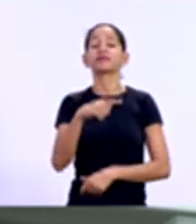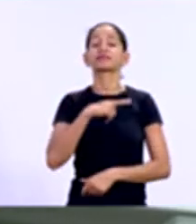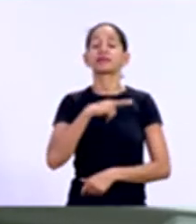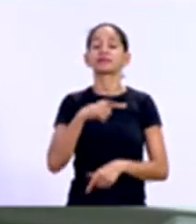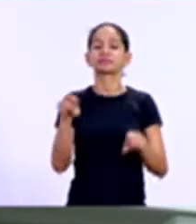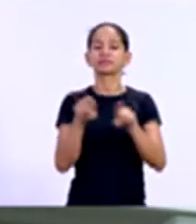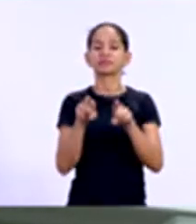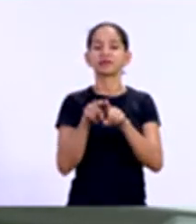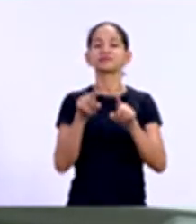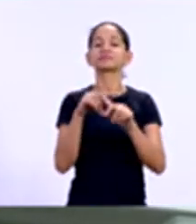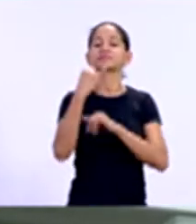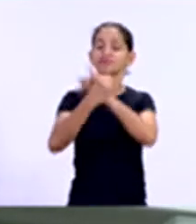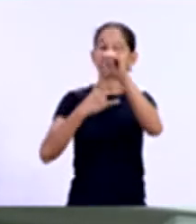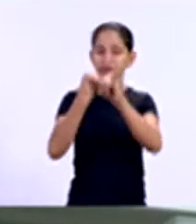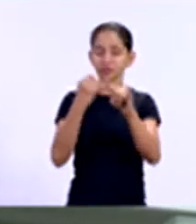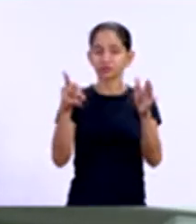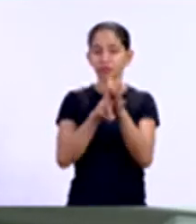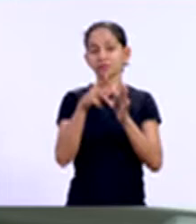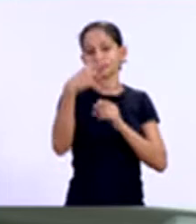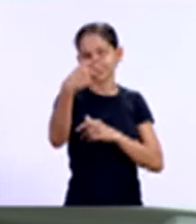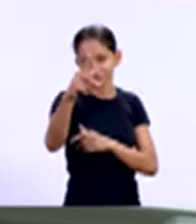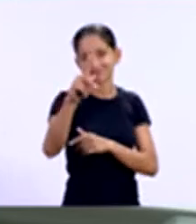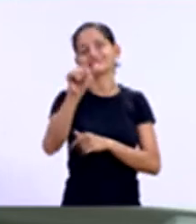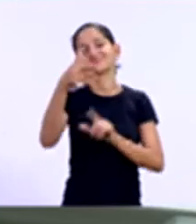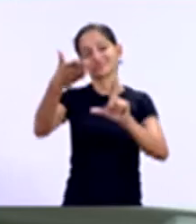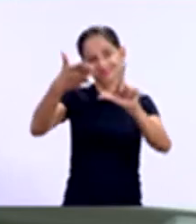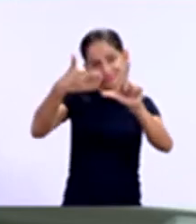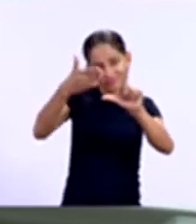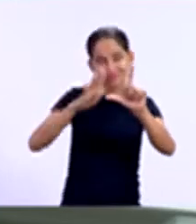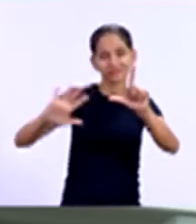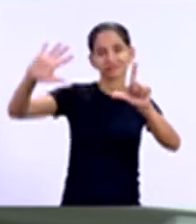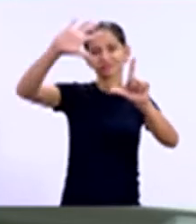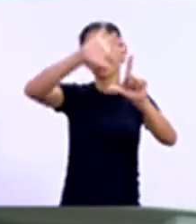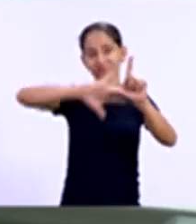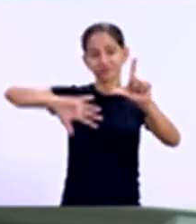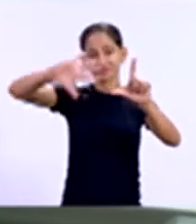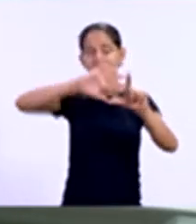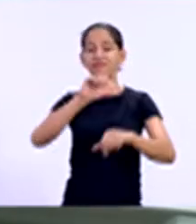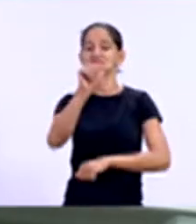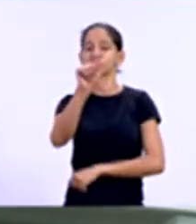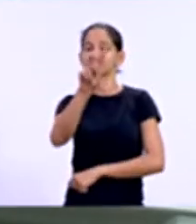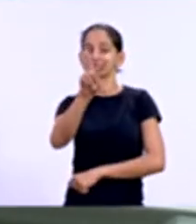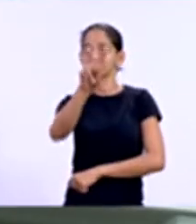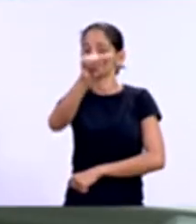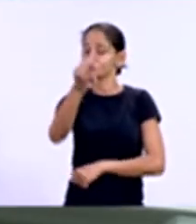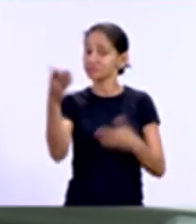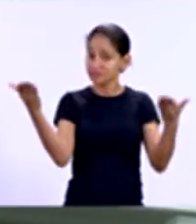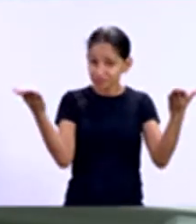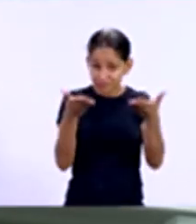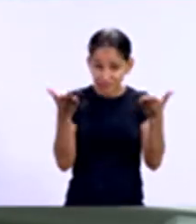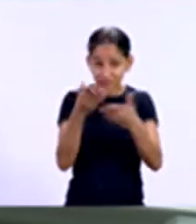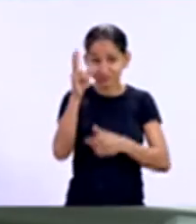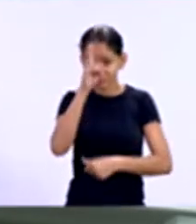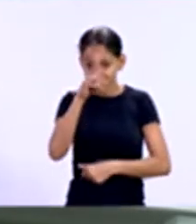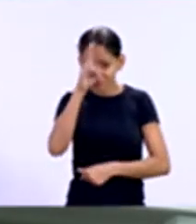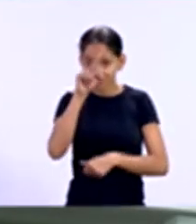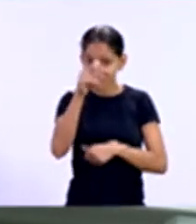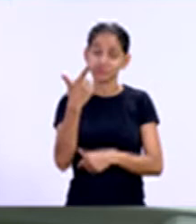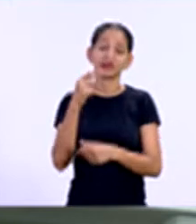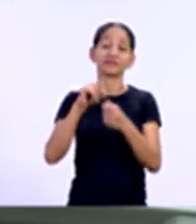de aprendizagem. E nós tratamos desse ambiente em uma das nossas aulas. Então, agora a gente está só fazendo essa